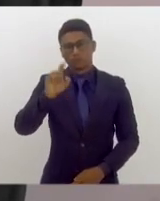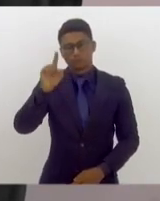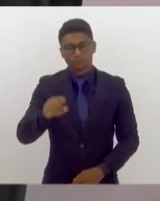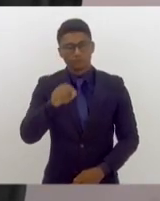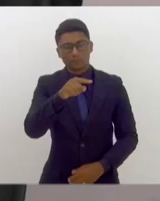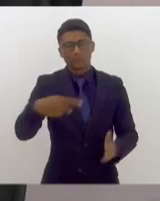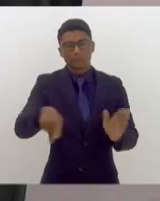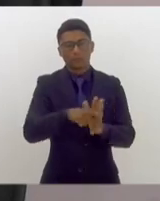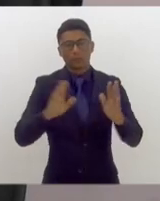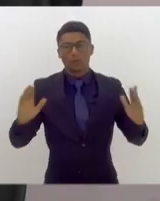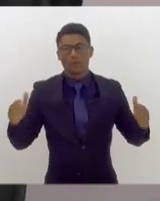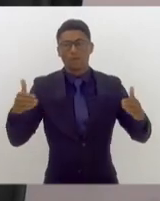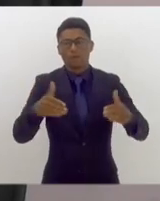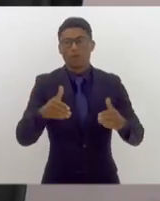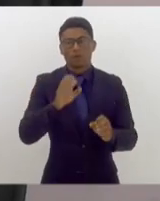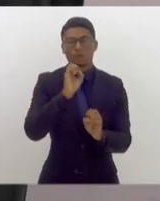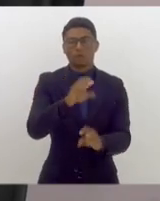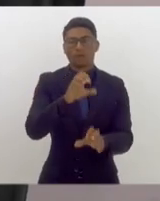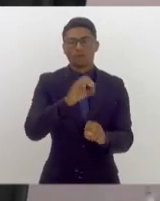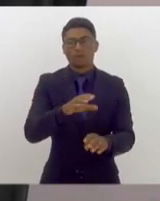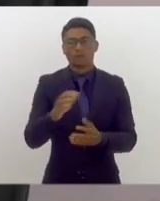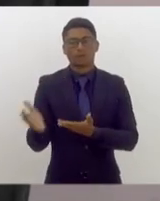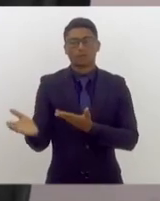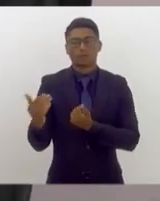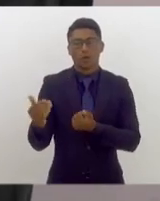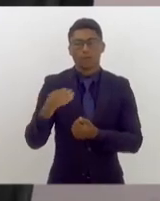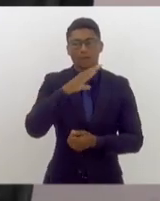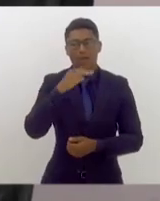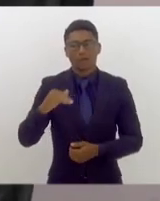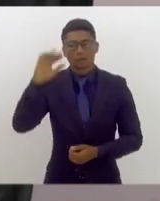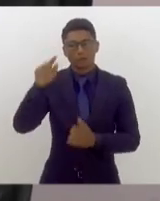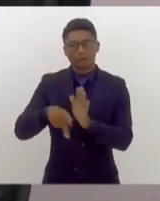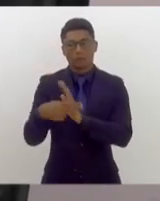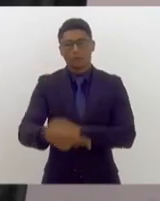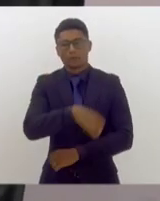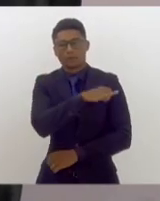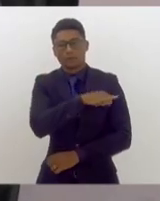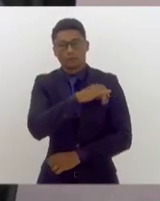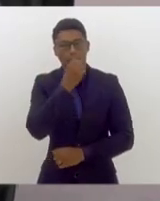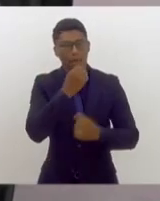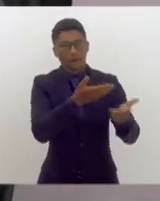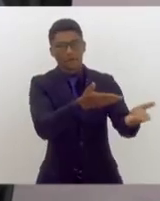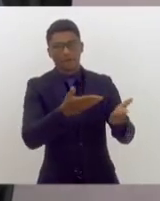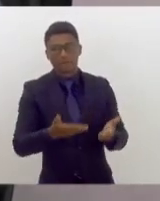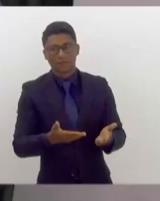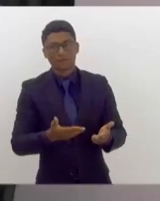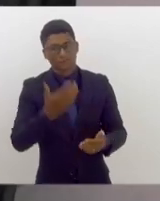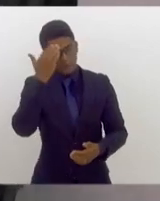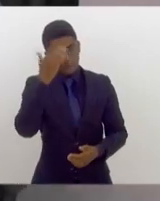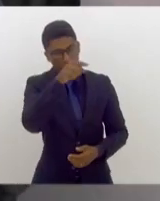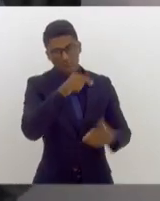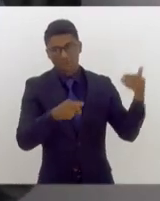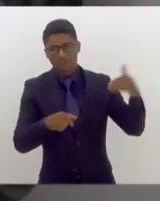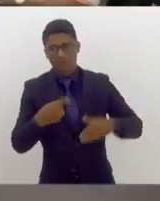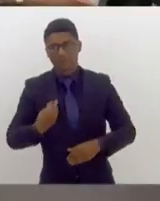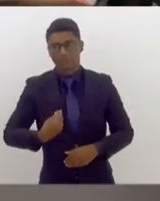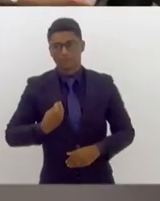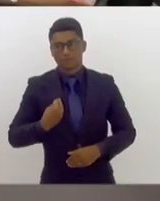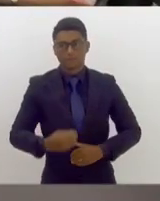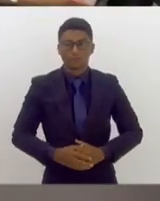de Educação de Jovens e Adultos do Rio de Janeiro. Bem-vindo, professor. Obrigado pela presença.